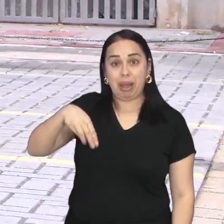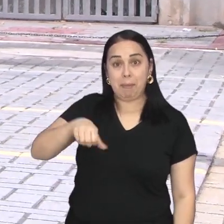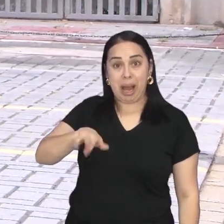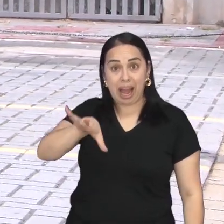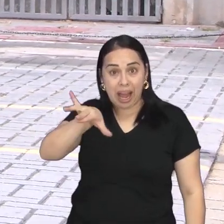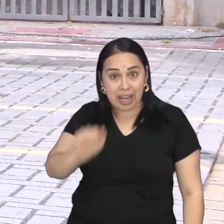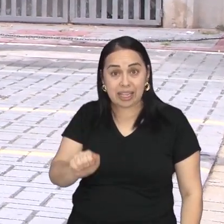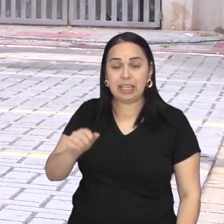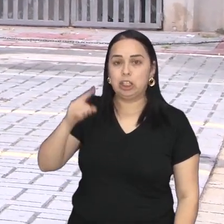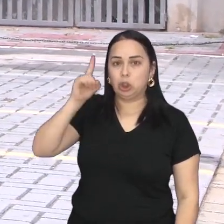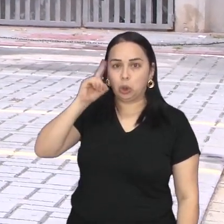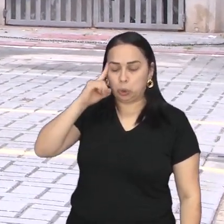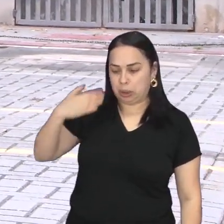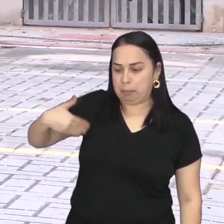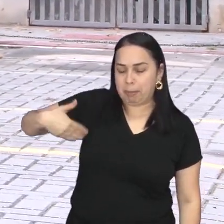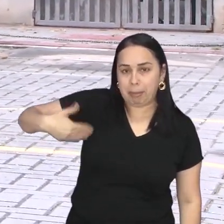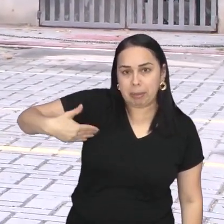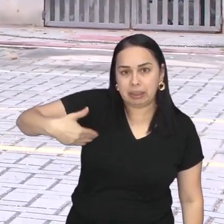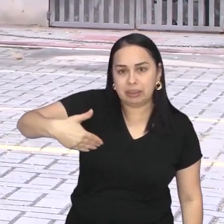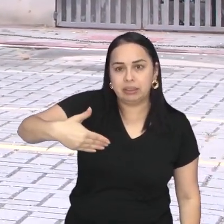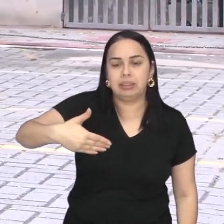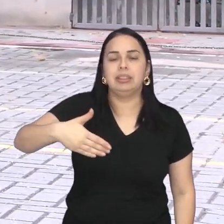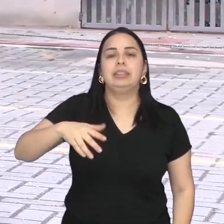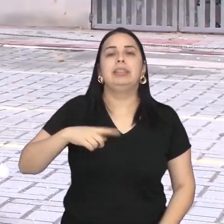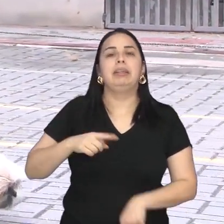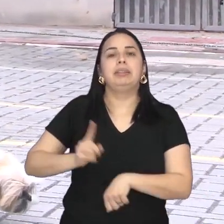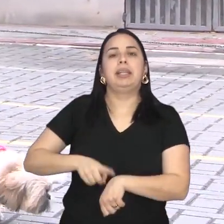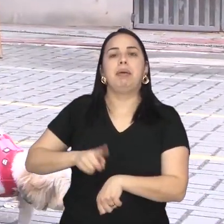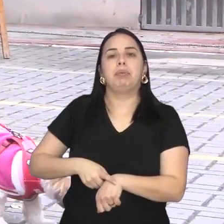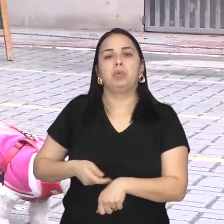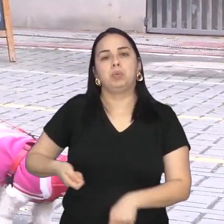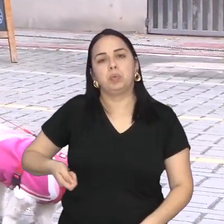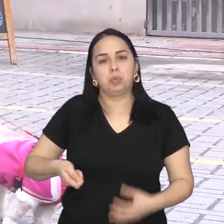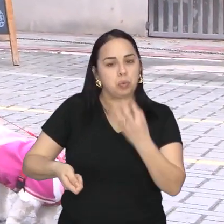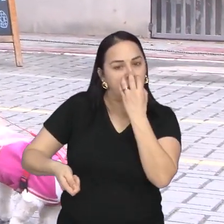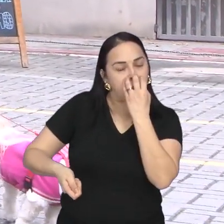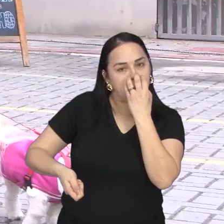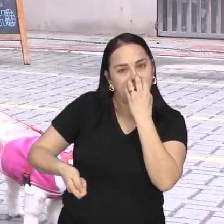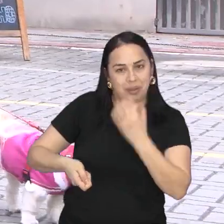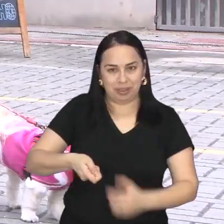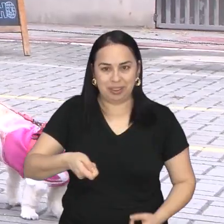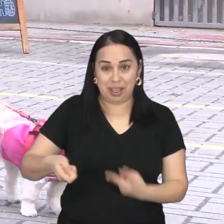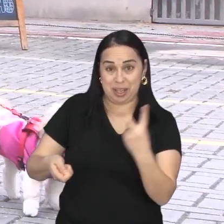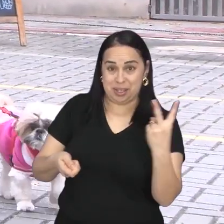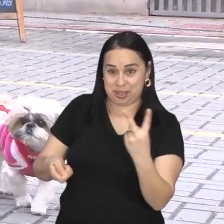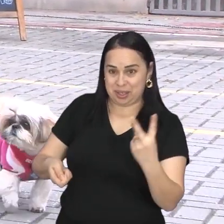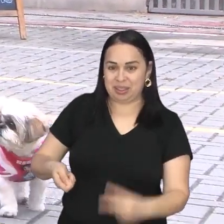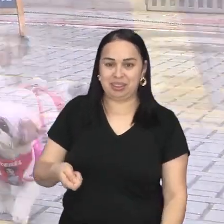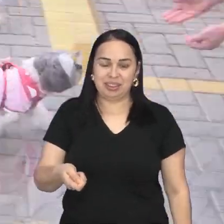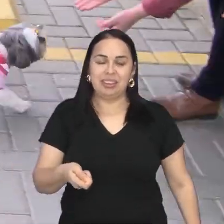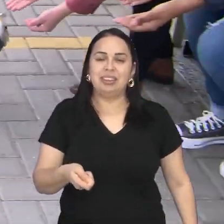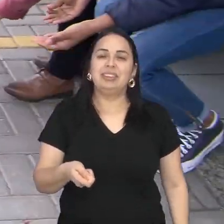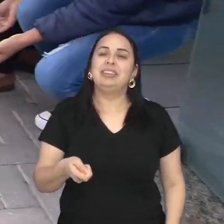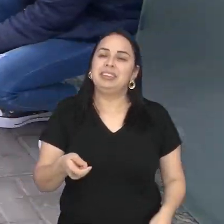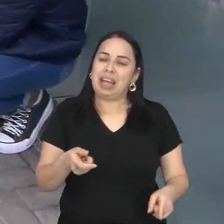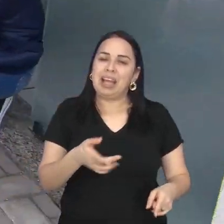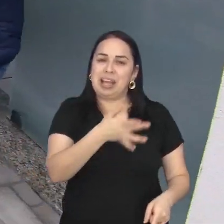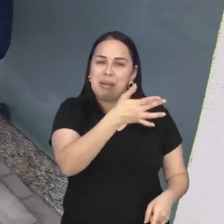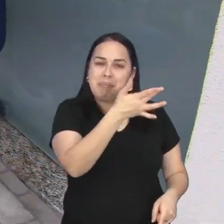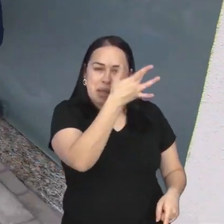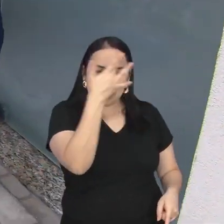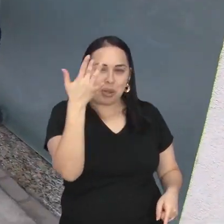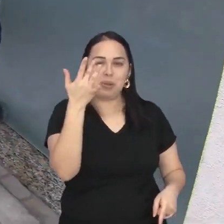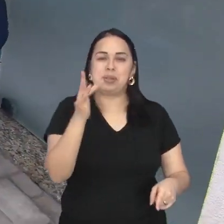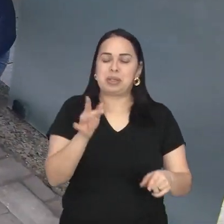a rotina da Maria é sempre assim todo dia ela separa um tempo para passear com a bela e Ariel elas ainda